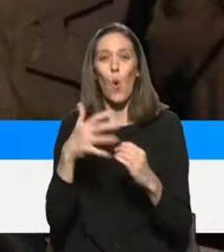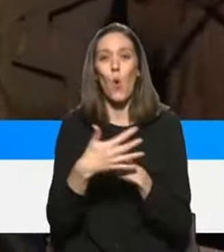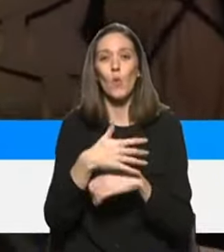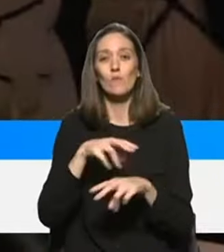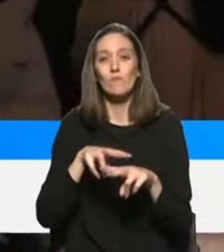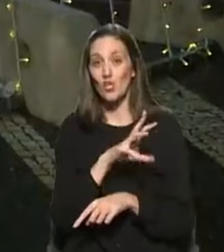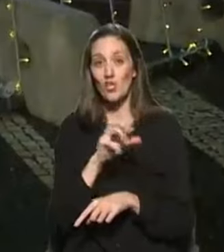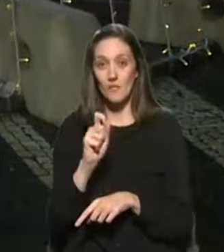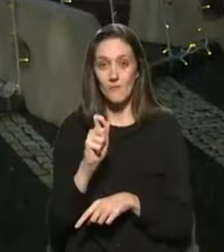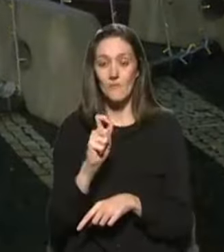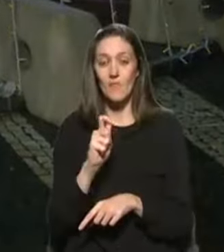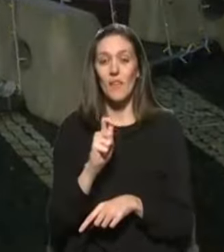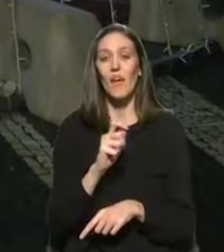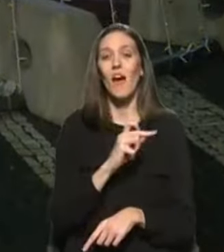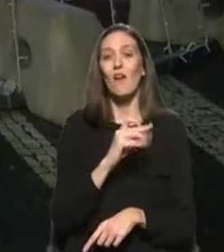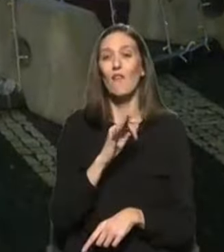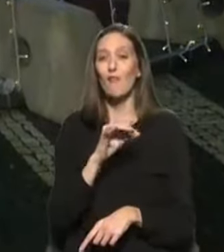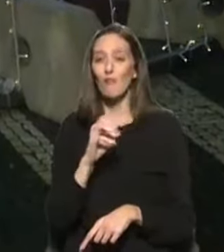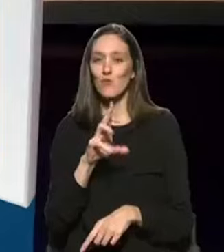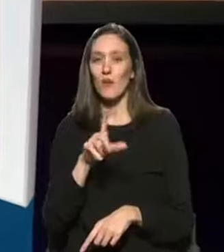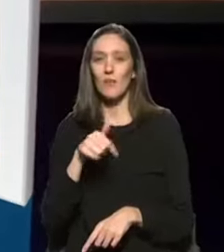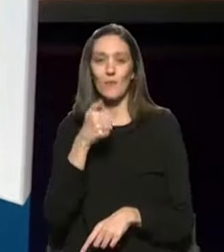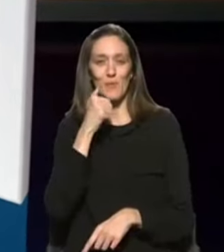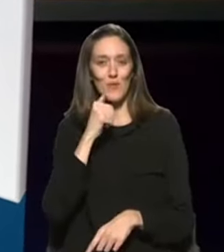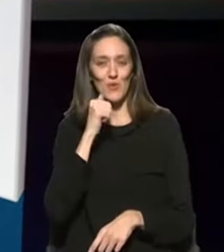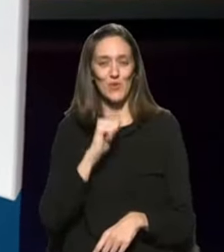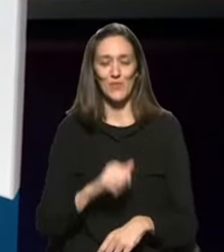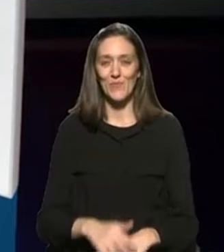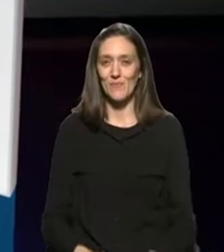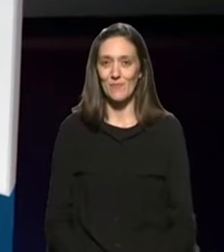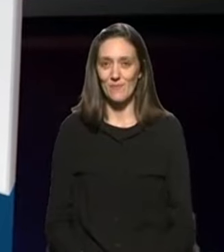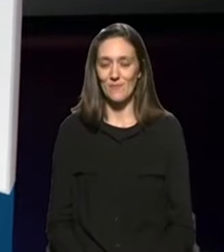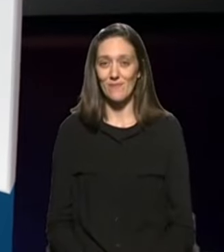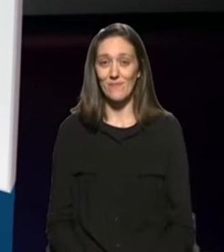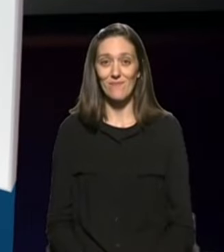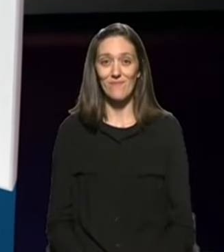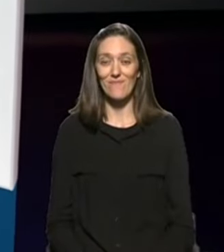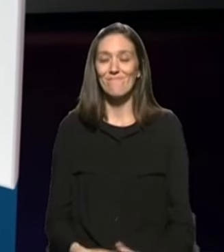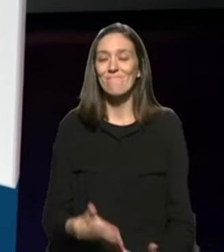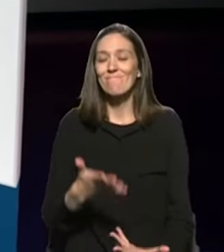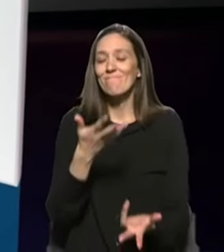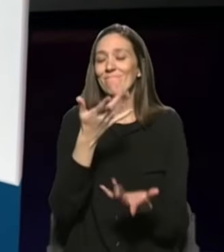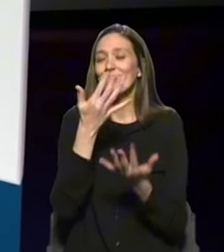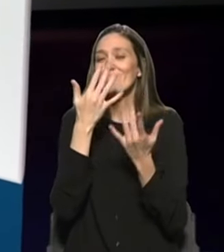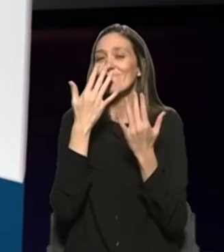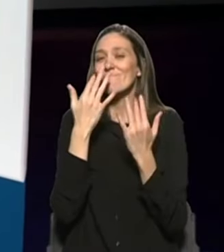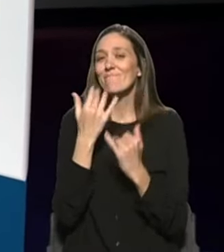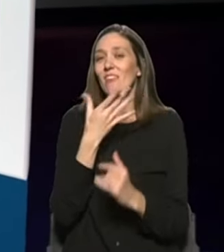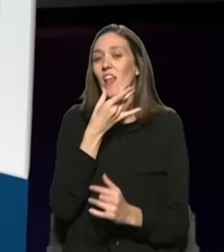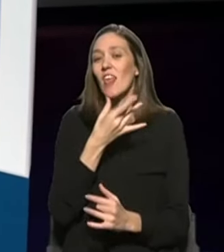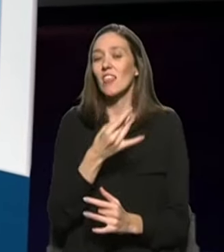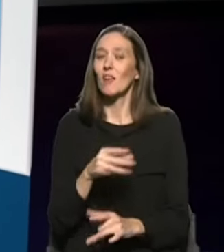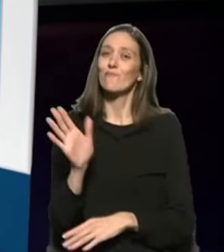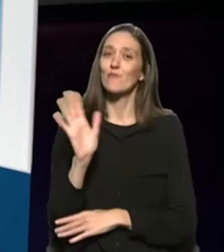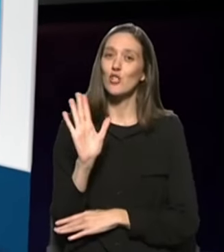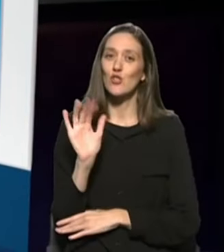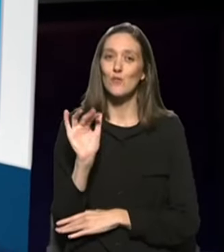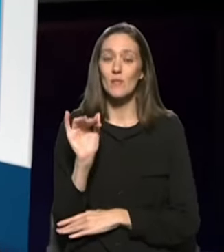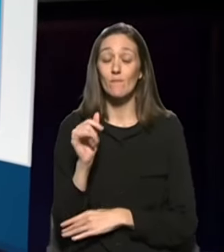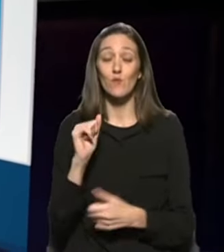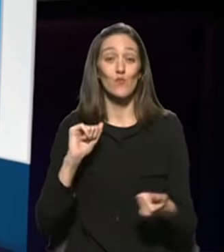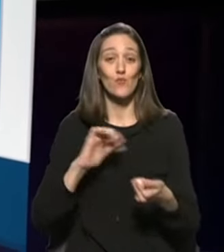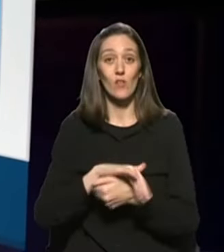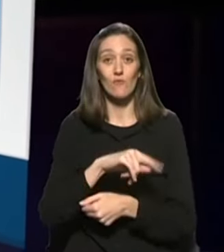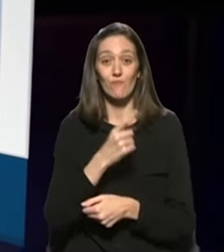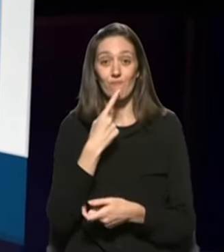reencontro obrigatório. RTP Açores. E é com um cheirinho a Natal que nos despedimos. O Telejornal